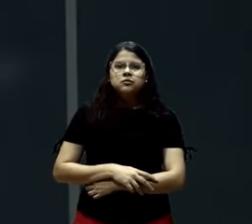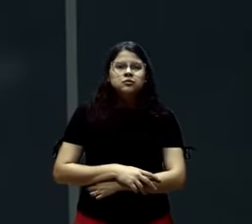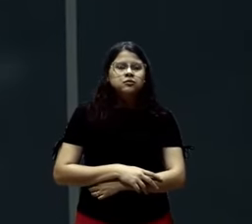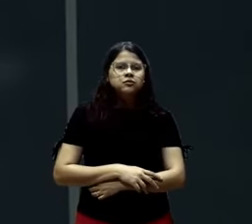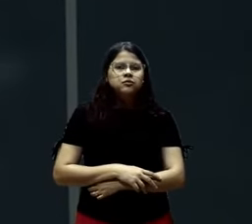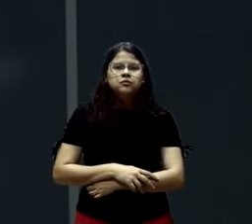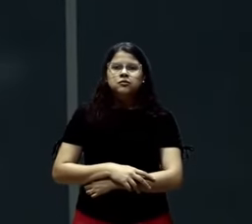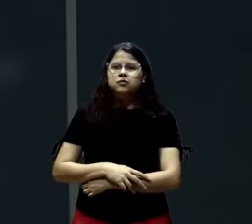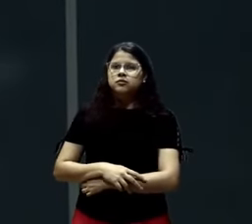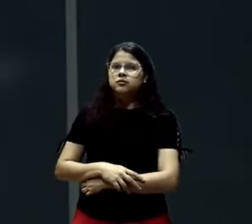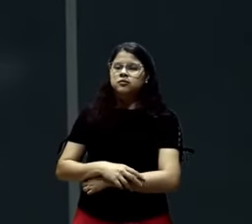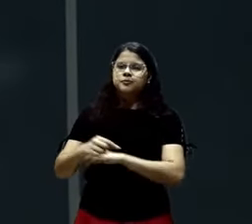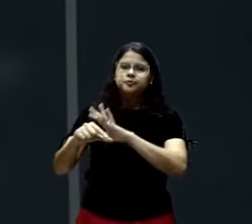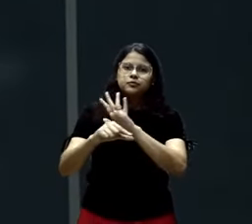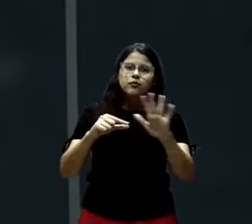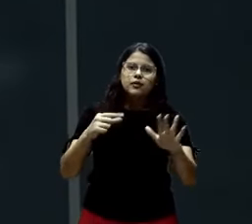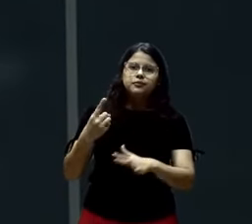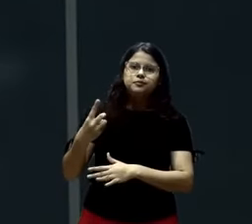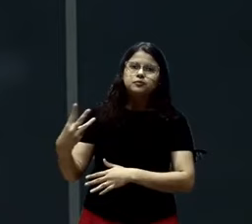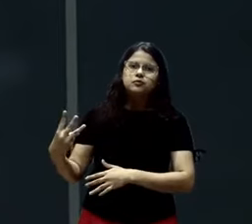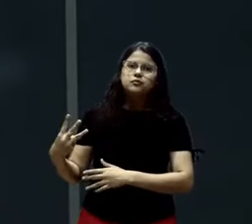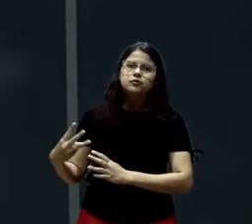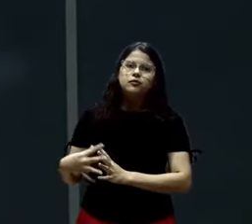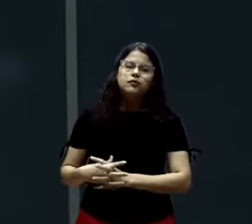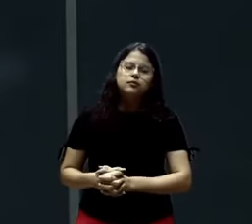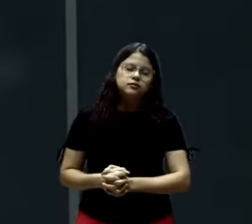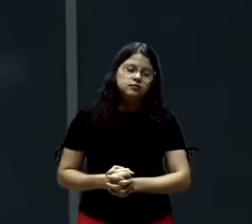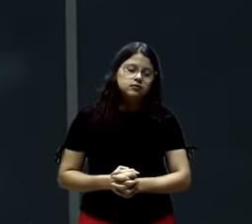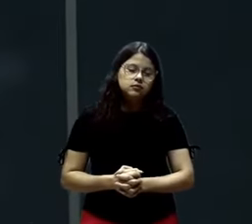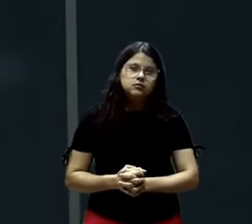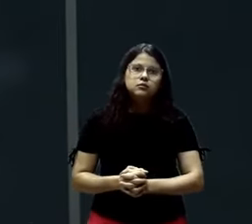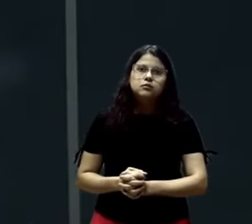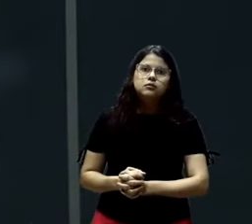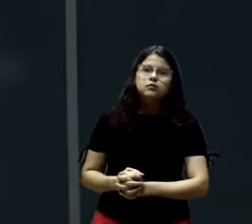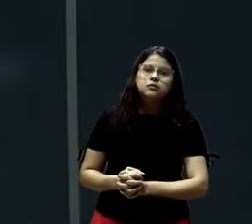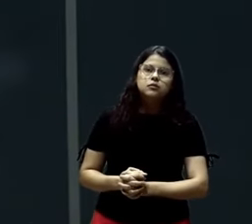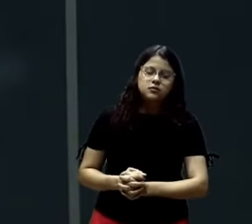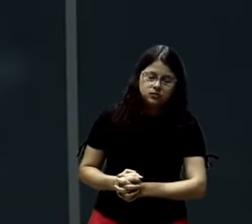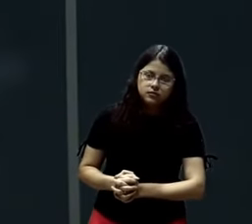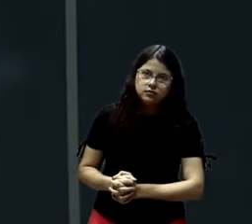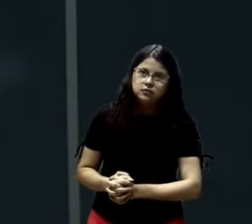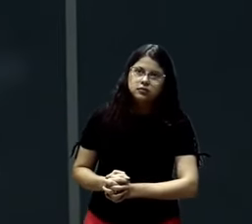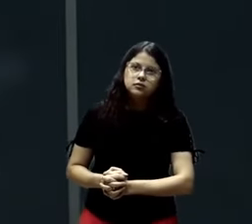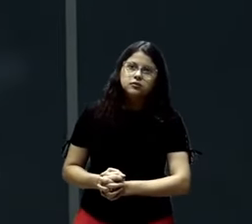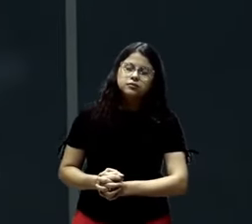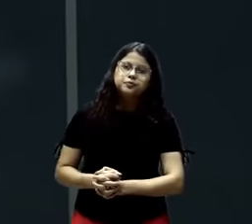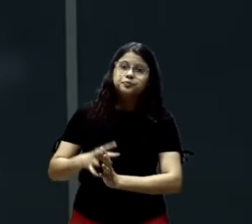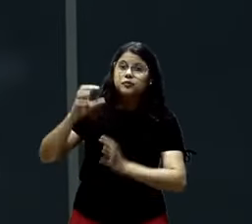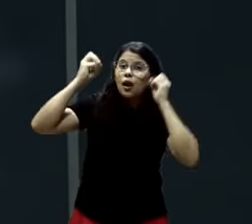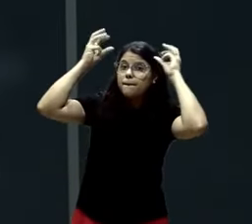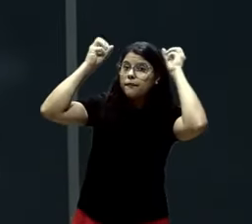Consegue? Nós lemos o 12, coloca o 13. A resposta de Moisés foi a